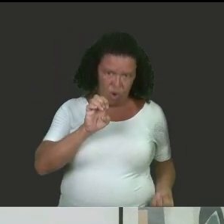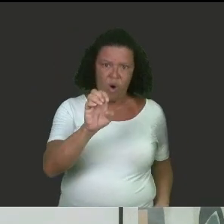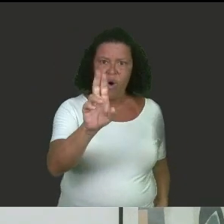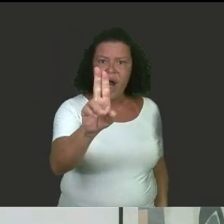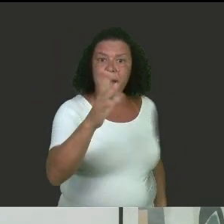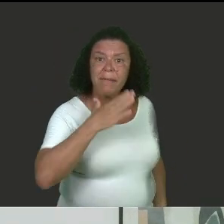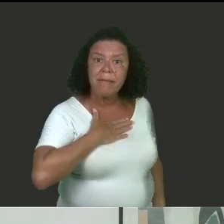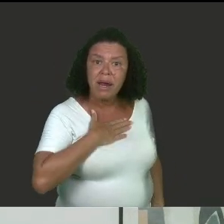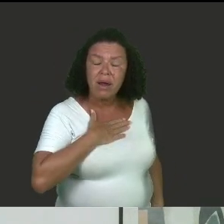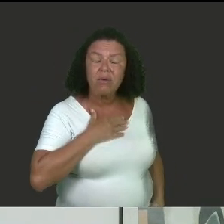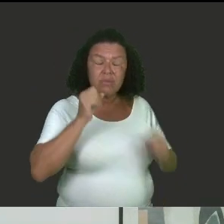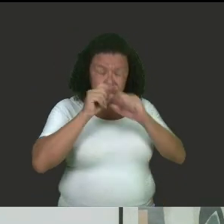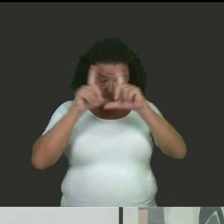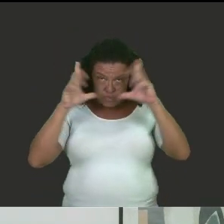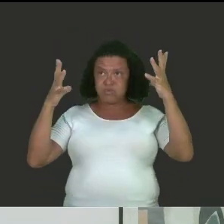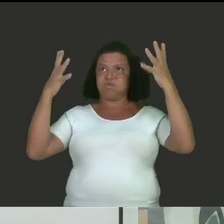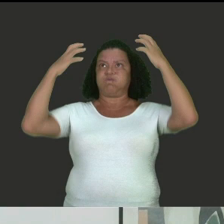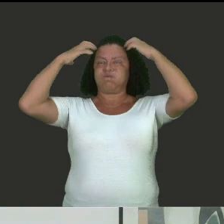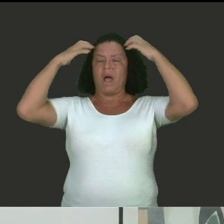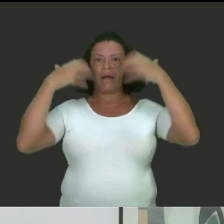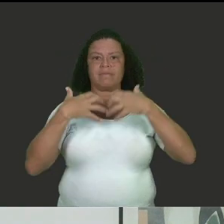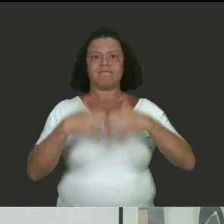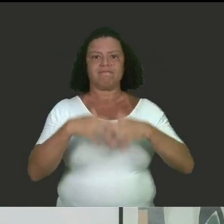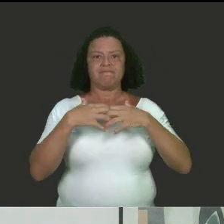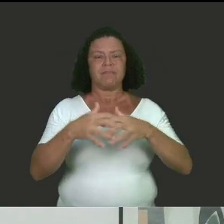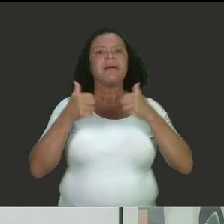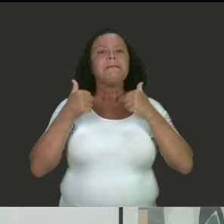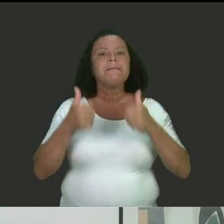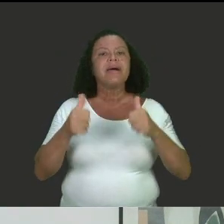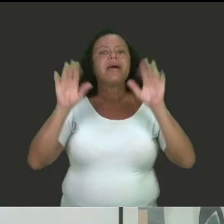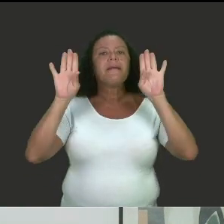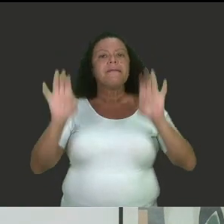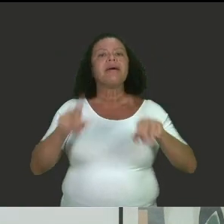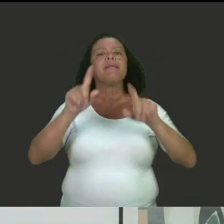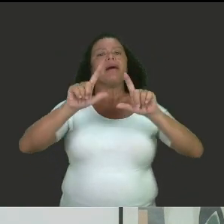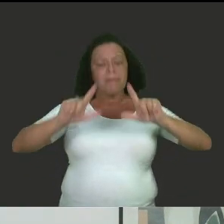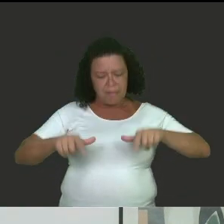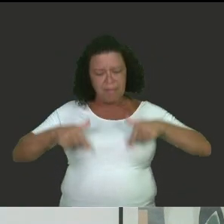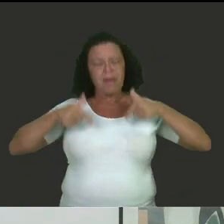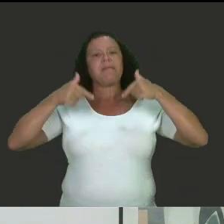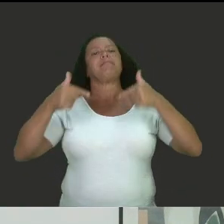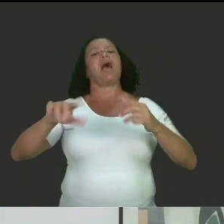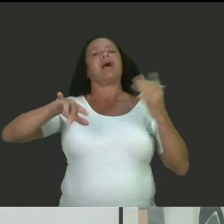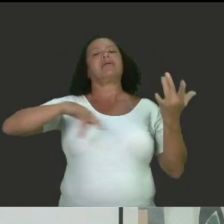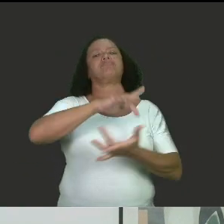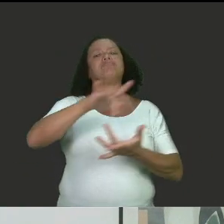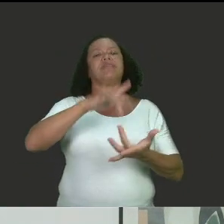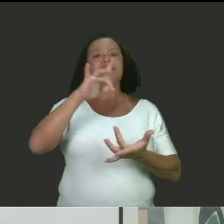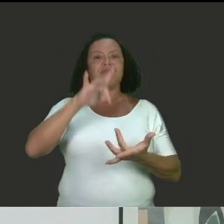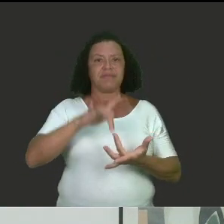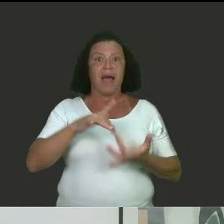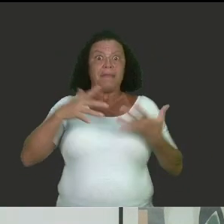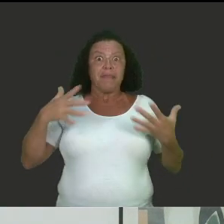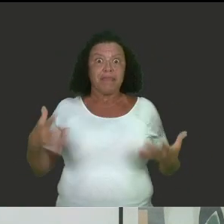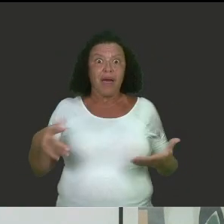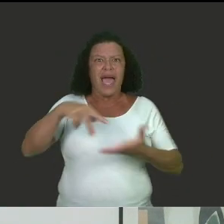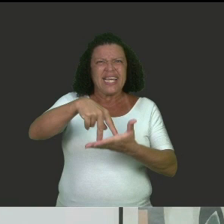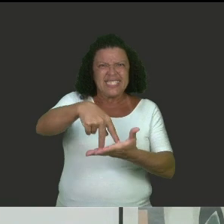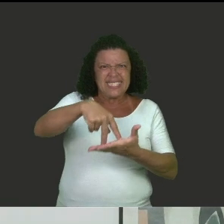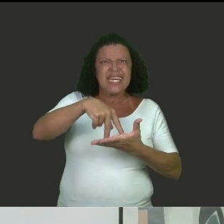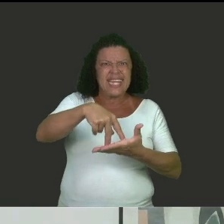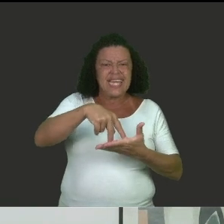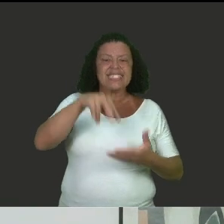nossa consciência, para que você possa sim praticar uma reforma íntima. Então, a resiliência, no